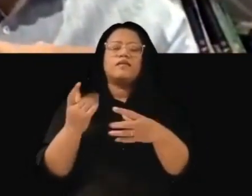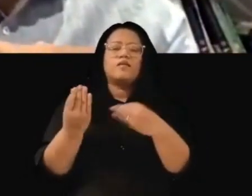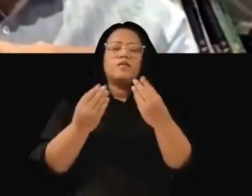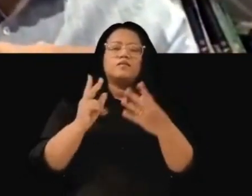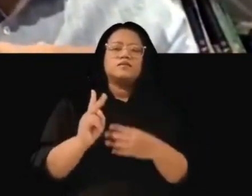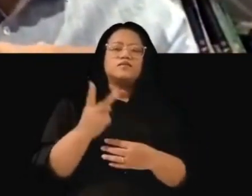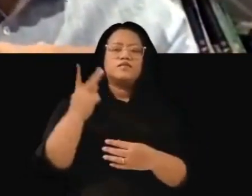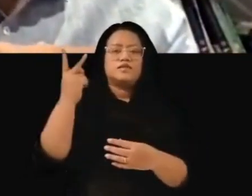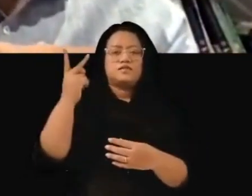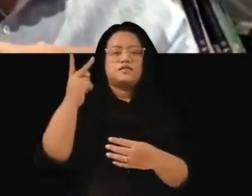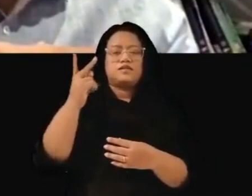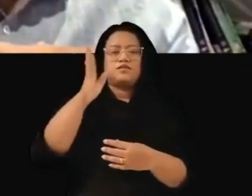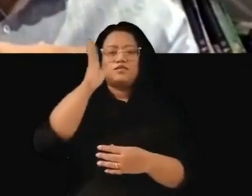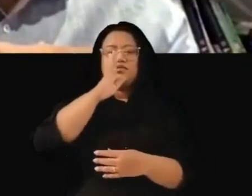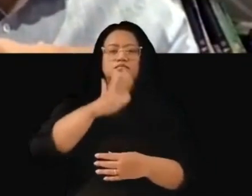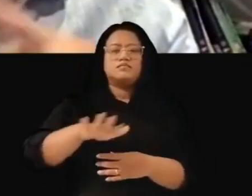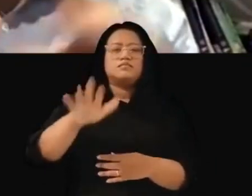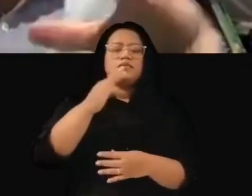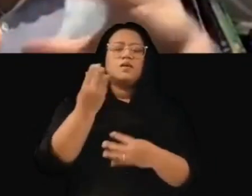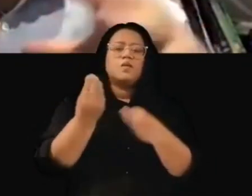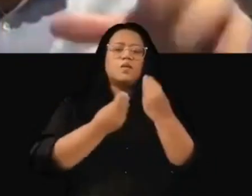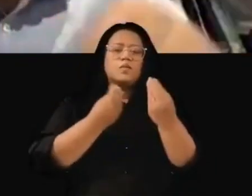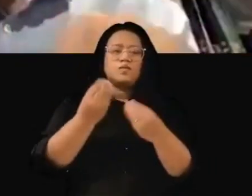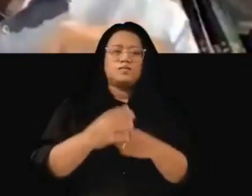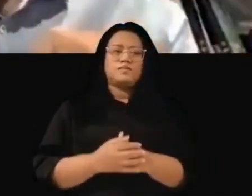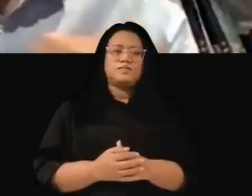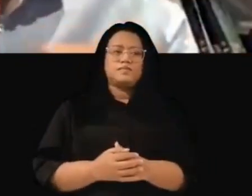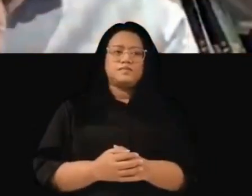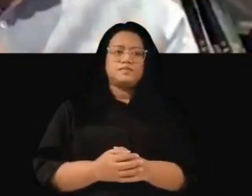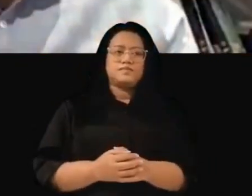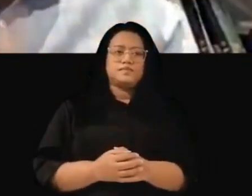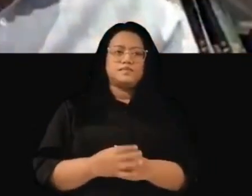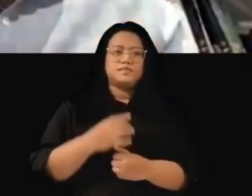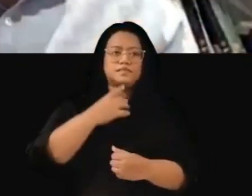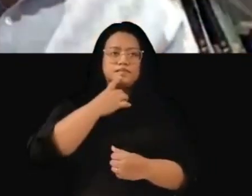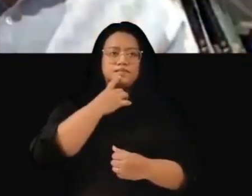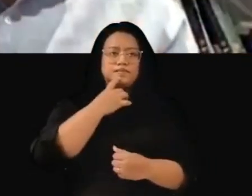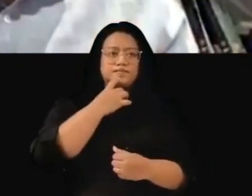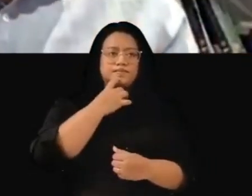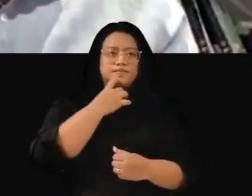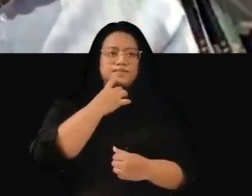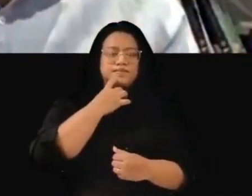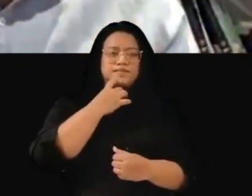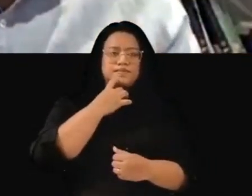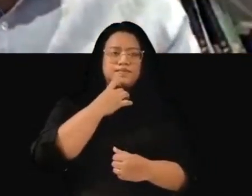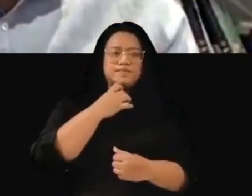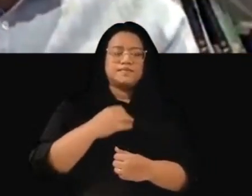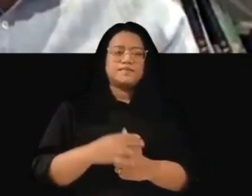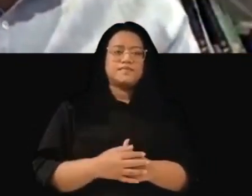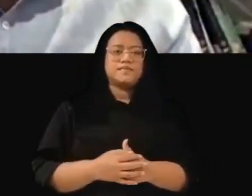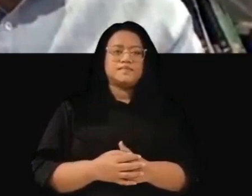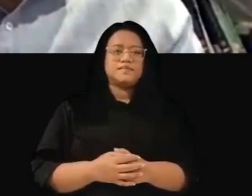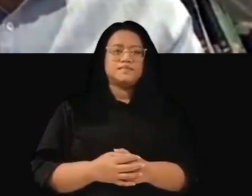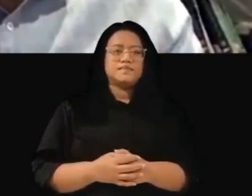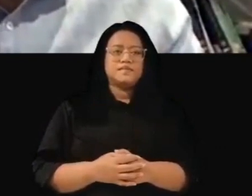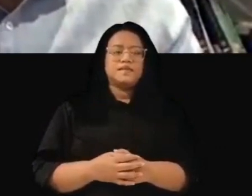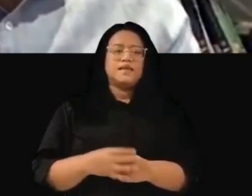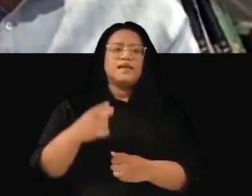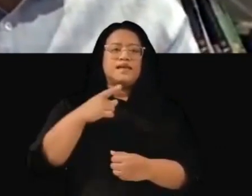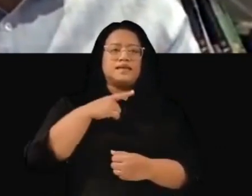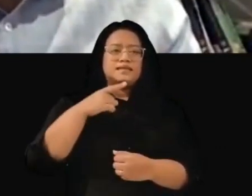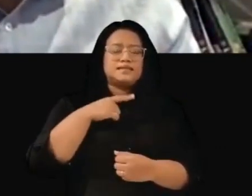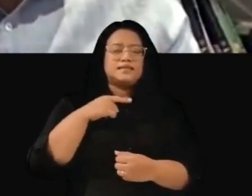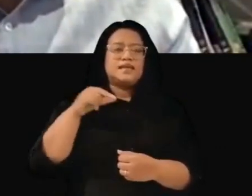sistema internacional. E aí nós temos uma singularidade, e eu, como geógrafo, falo isso muito à vontade, tendo como mestres a professora